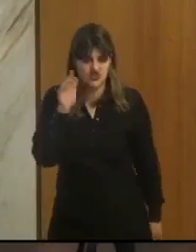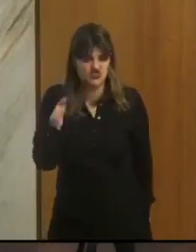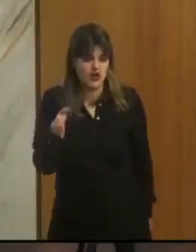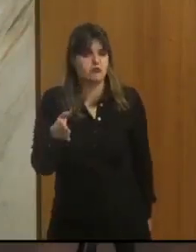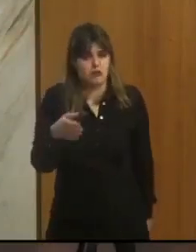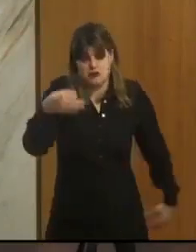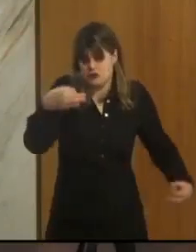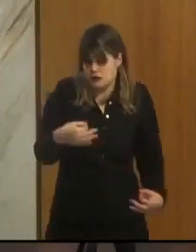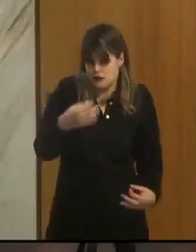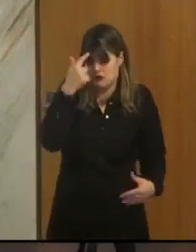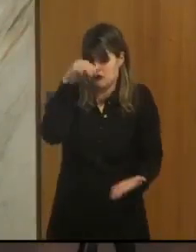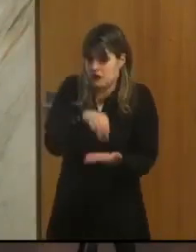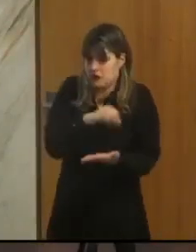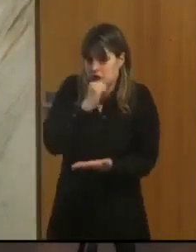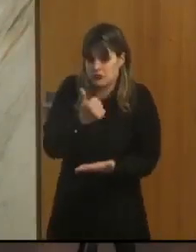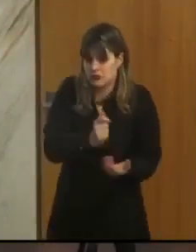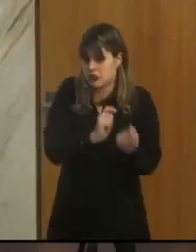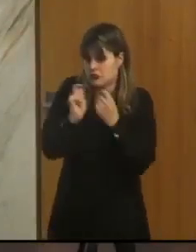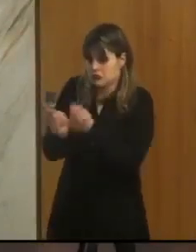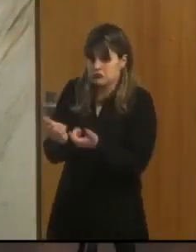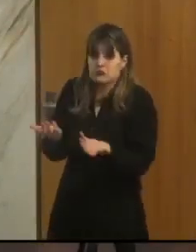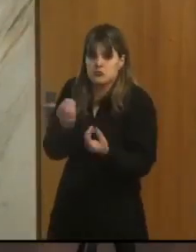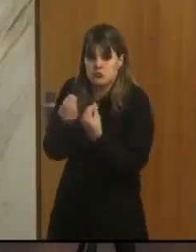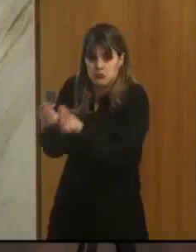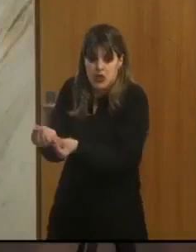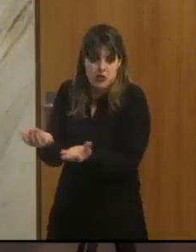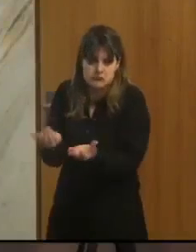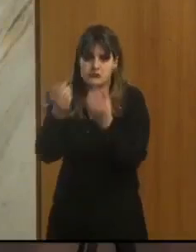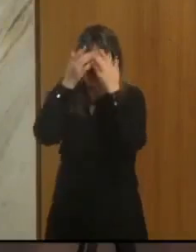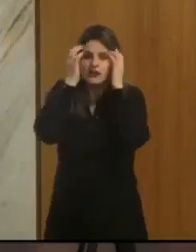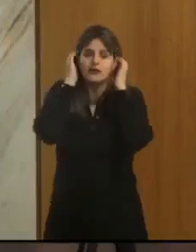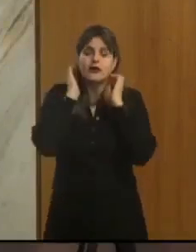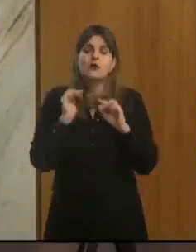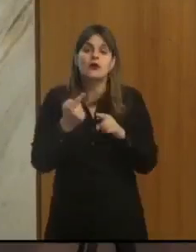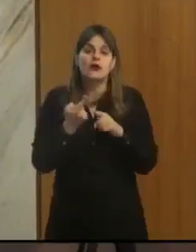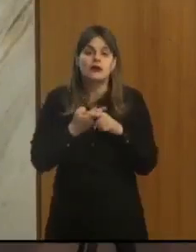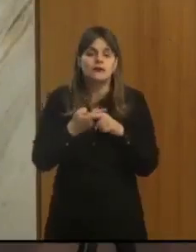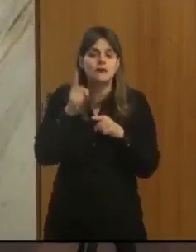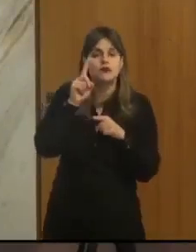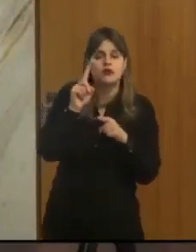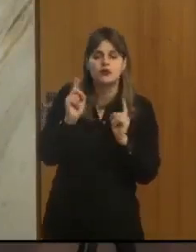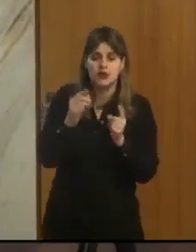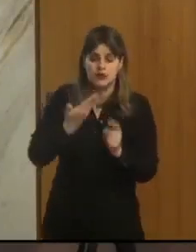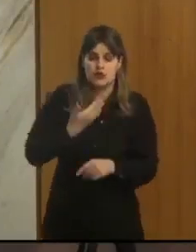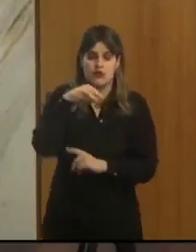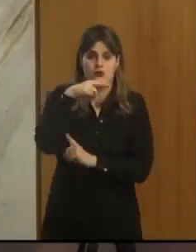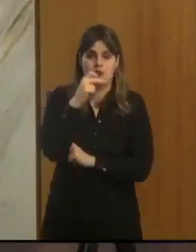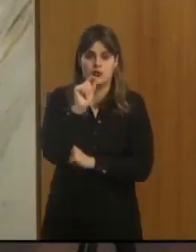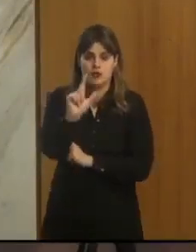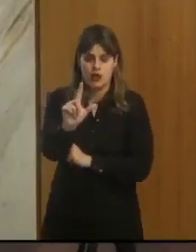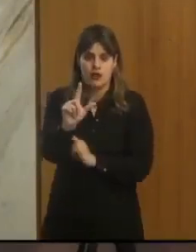não inventaria atribuir-lhe esta divisa. Portanto, o que interessa aqui é que Dom Manuel passou a ser